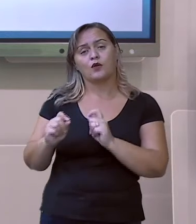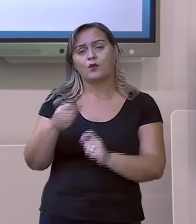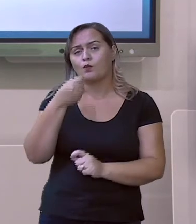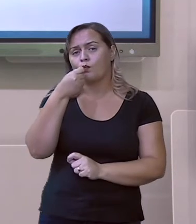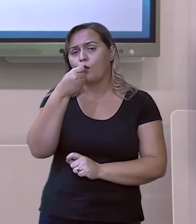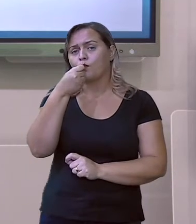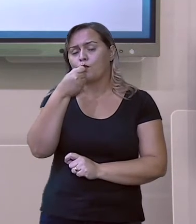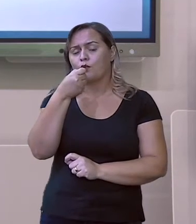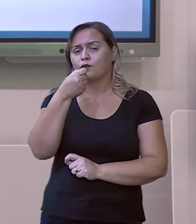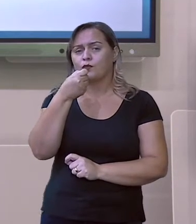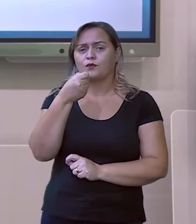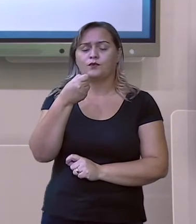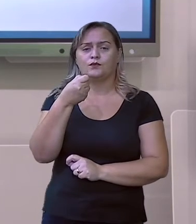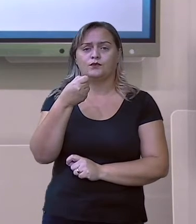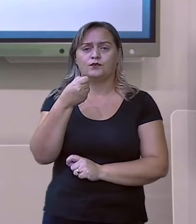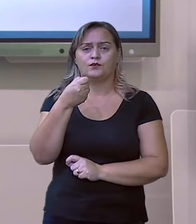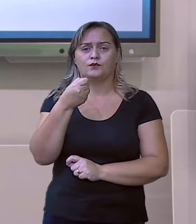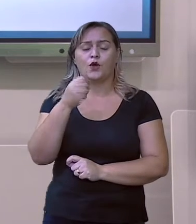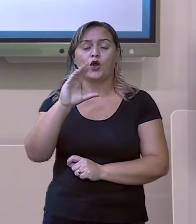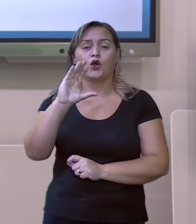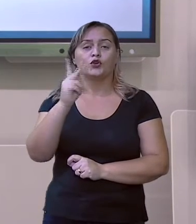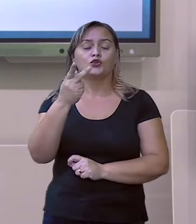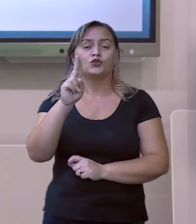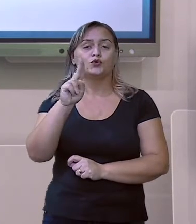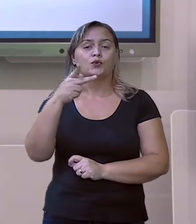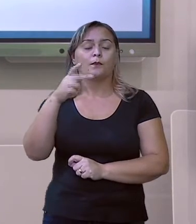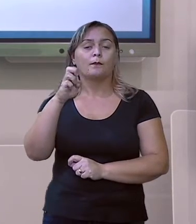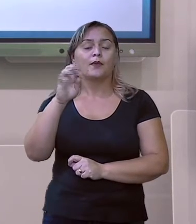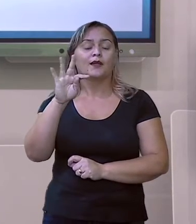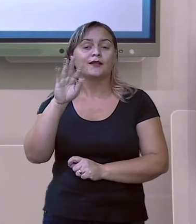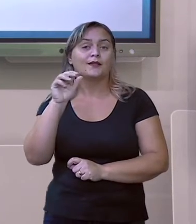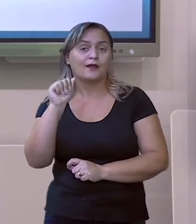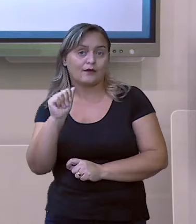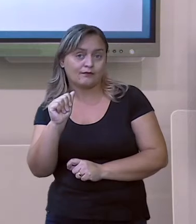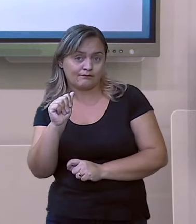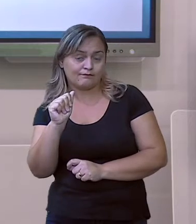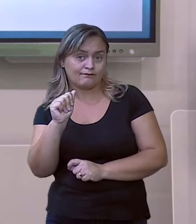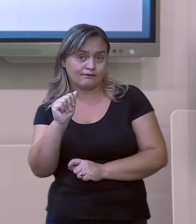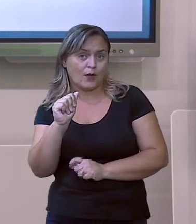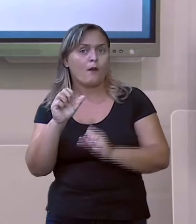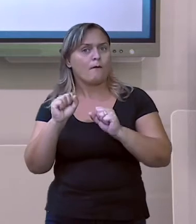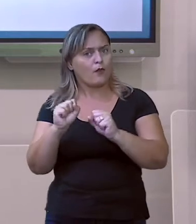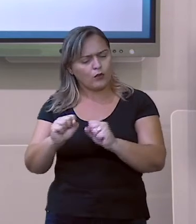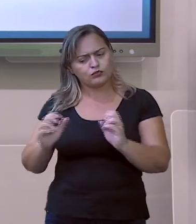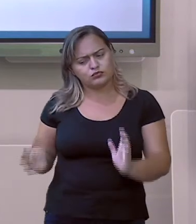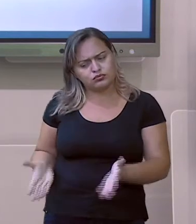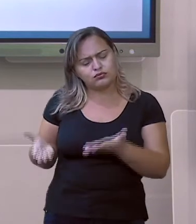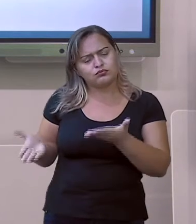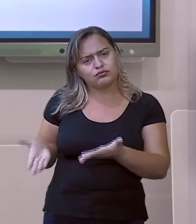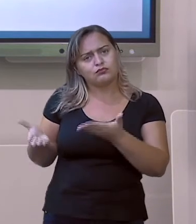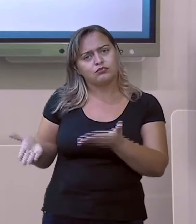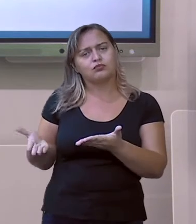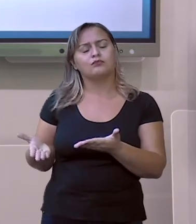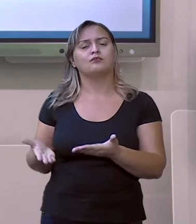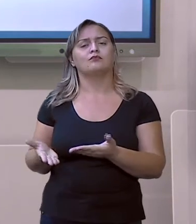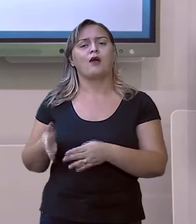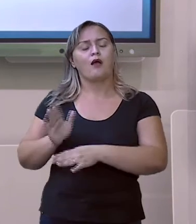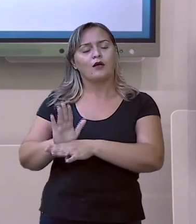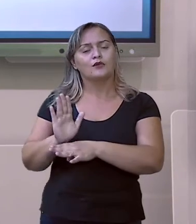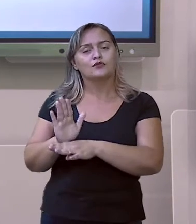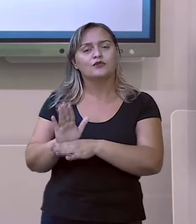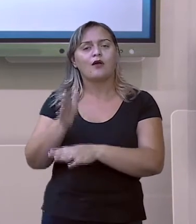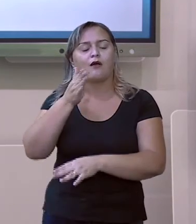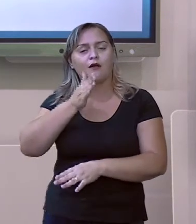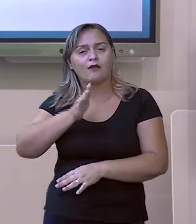sugar. O bebê tem que mamar, né? Deve mamar no peito preferencialmente, né? E os pais devem insistir, ainda que vejam